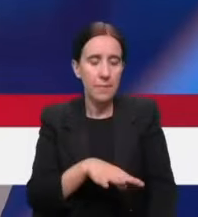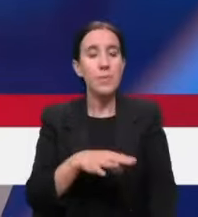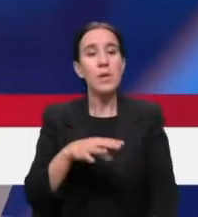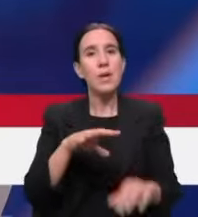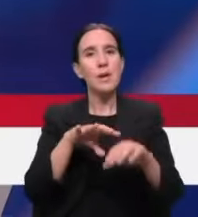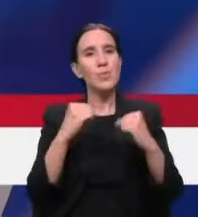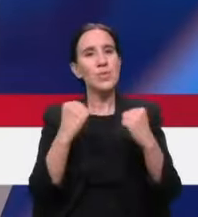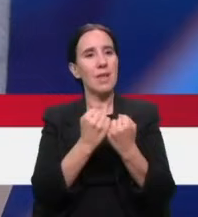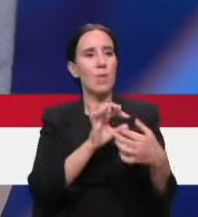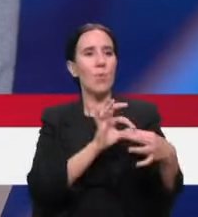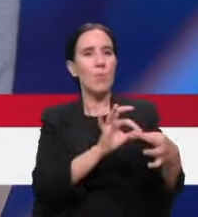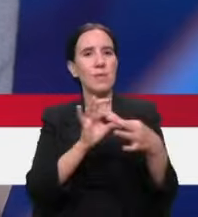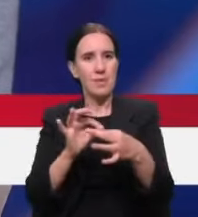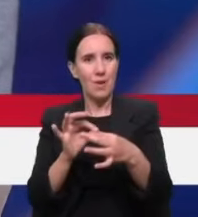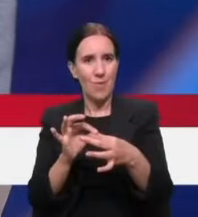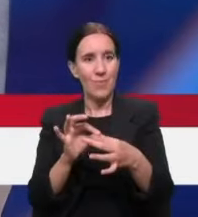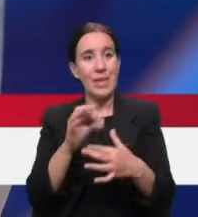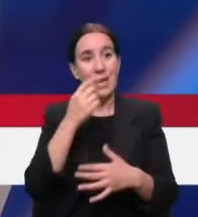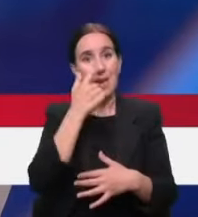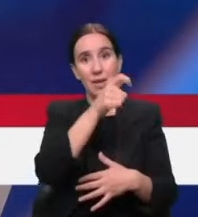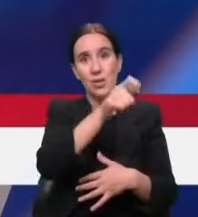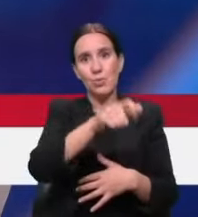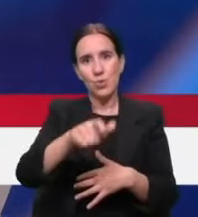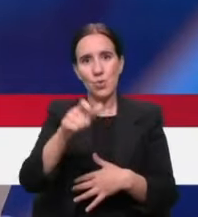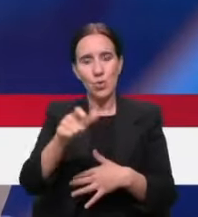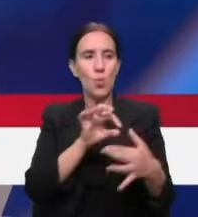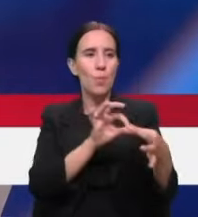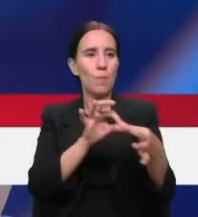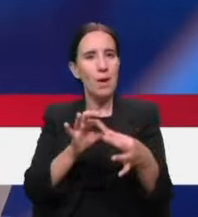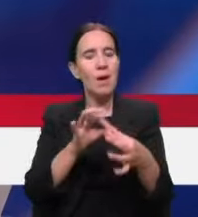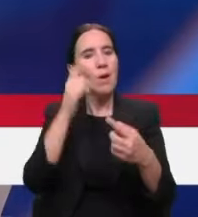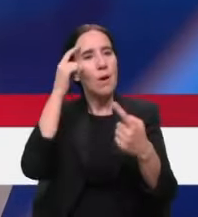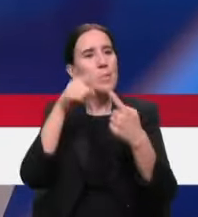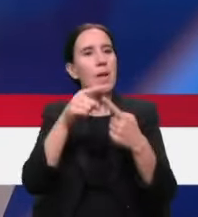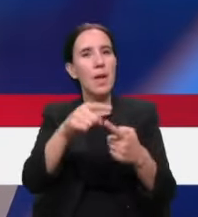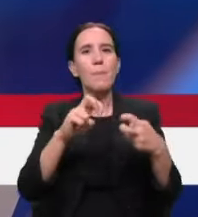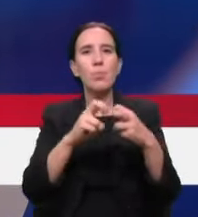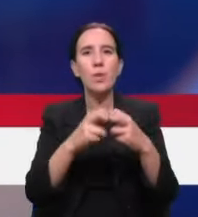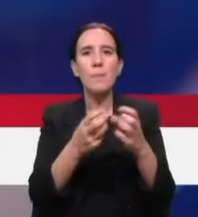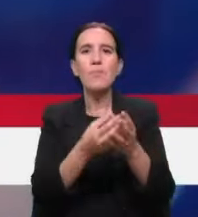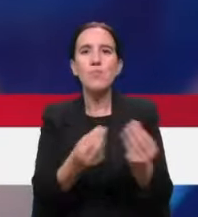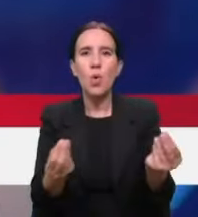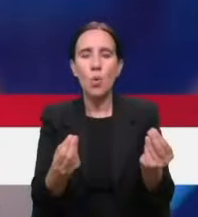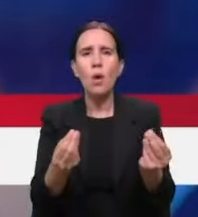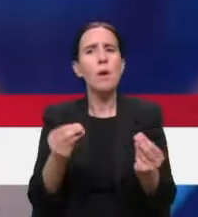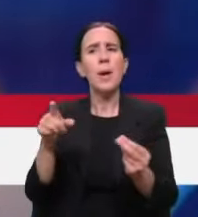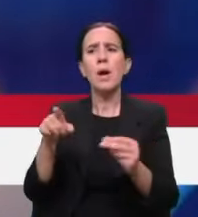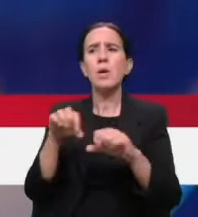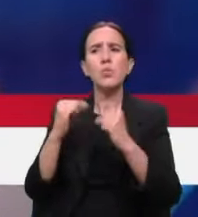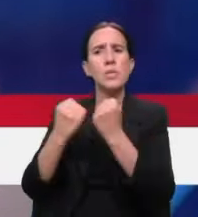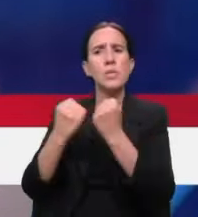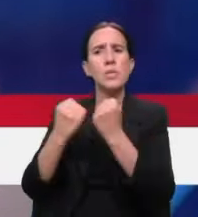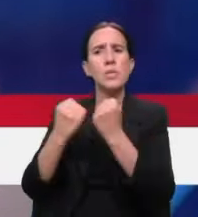cooperação. Em que as pessoas cooperam para superar os problemas. É, para as cooperativas. Não uma sociedade em que a competição é que